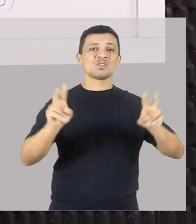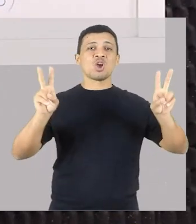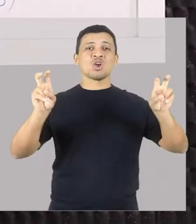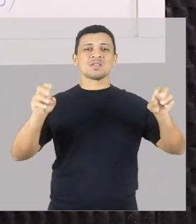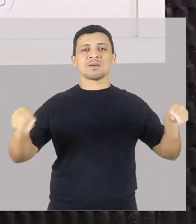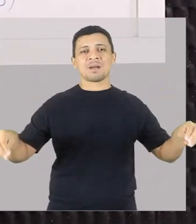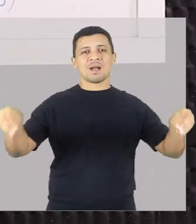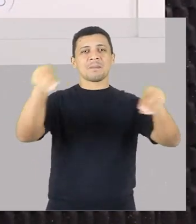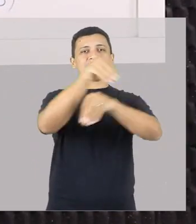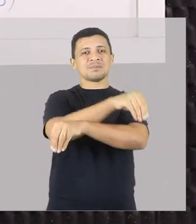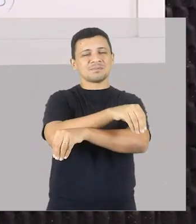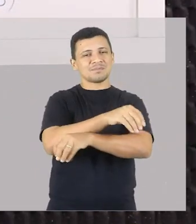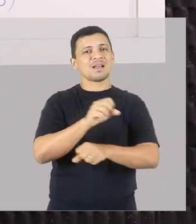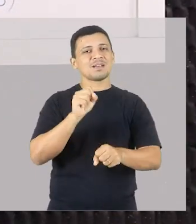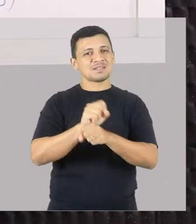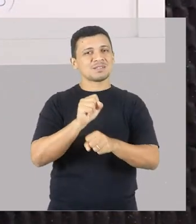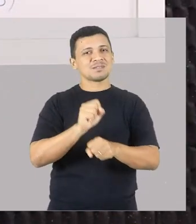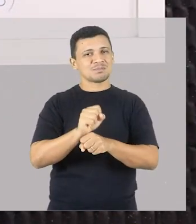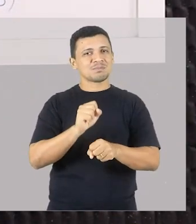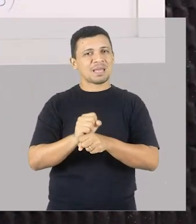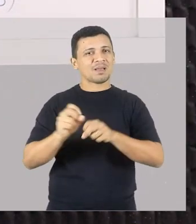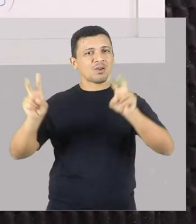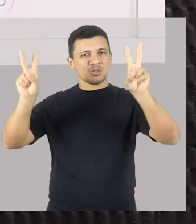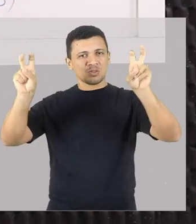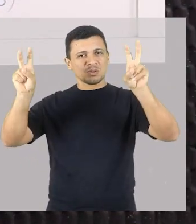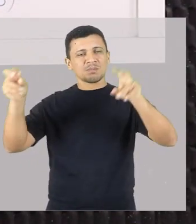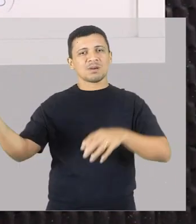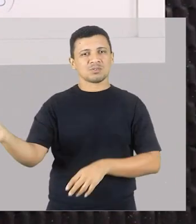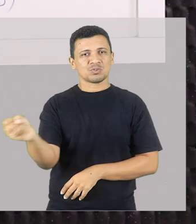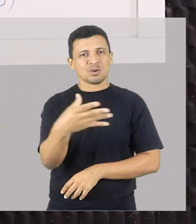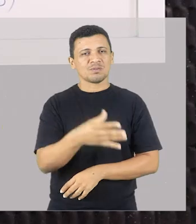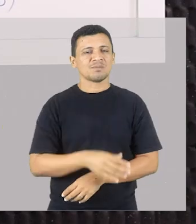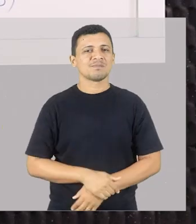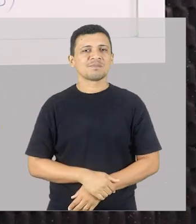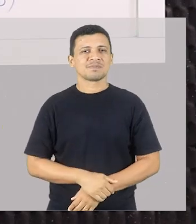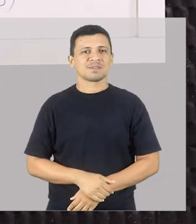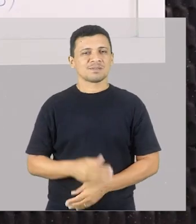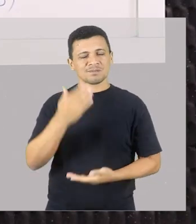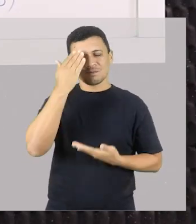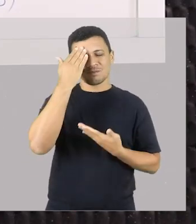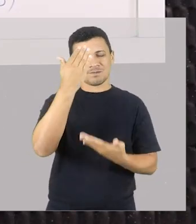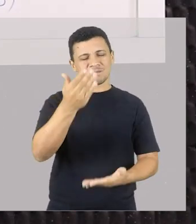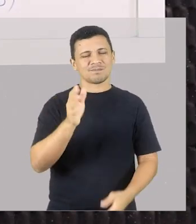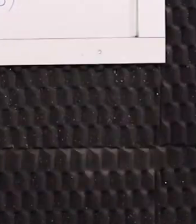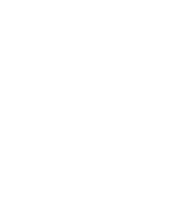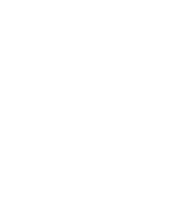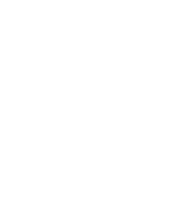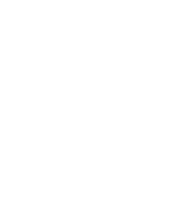permutação. Aguardem os outros sobre arranjo e combinação. Valeu, galera. Até mais.